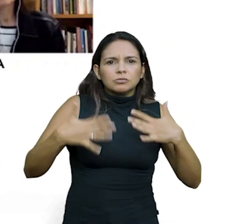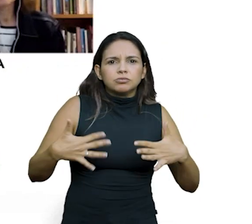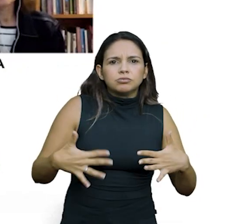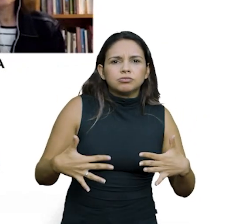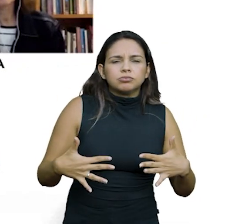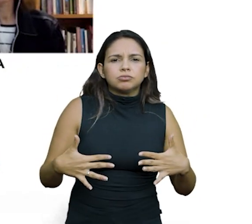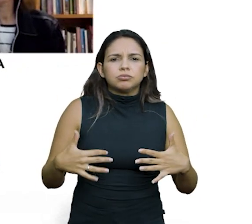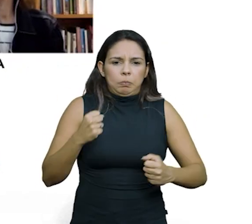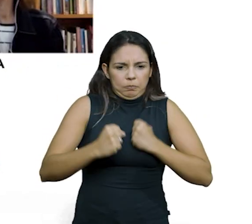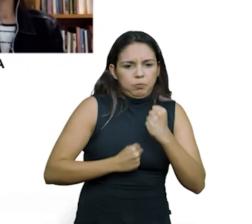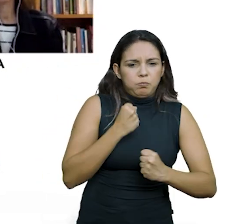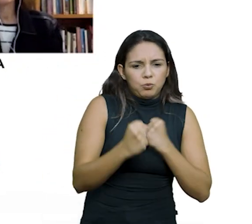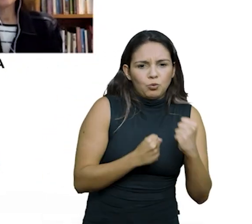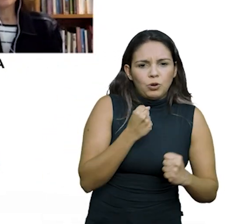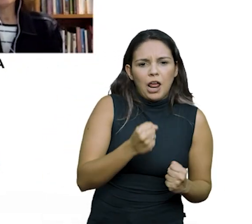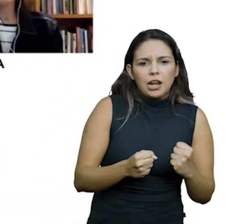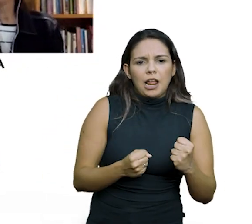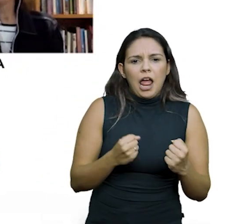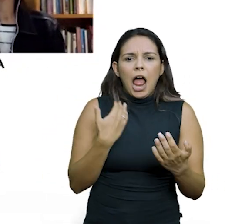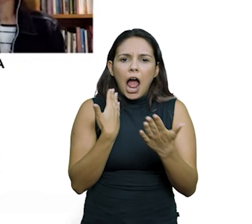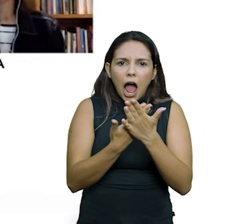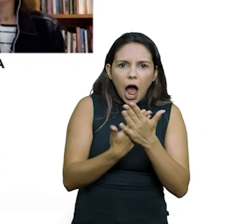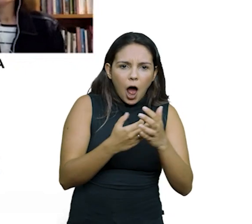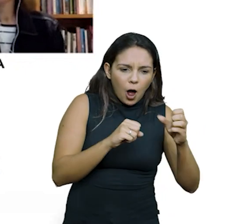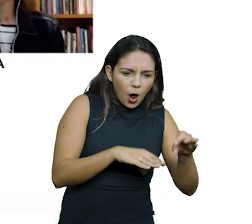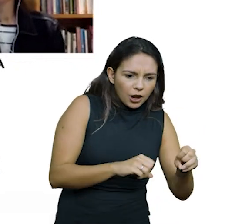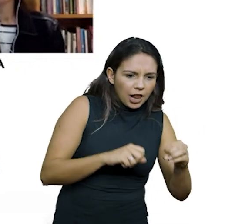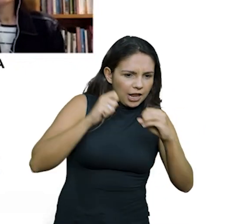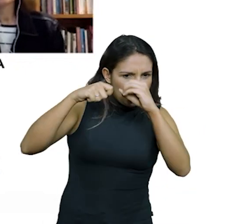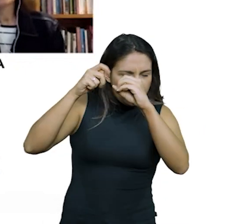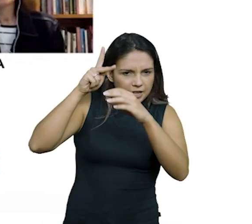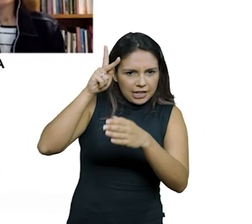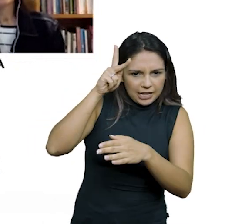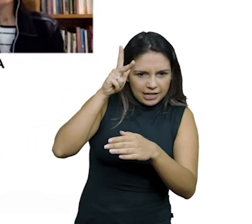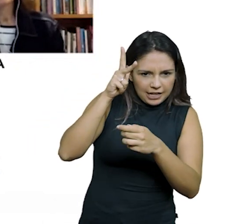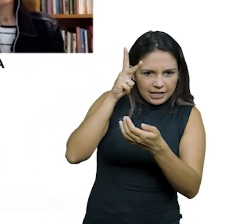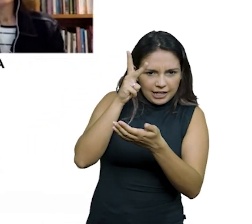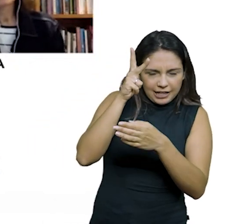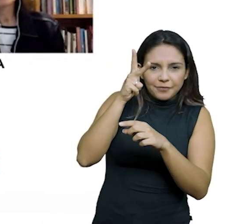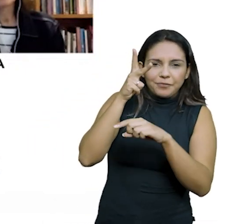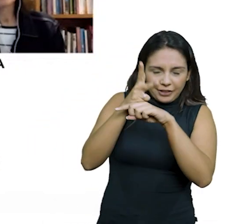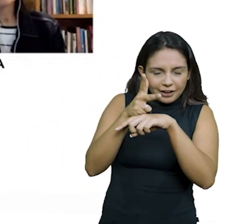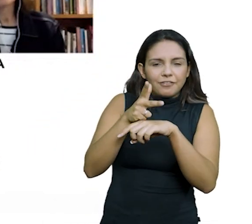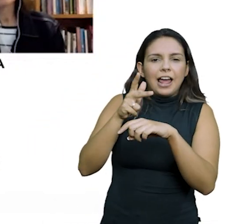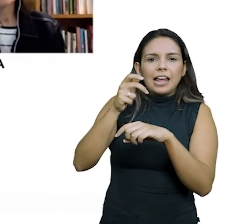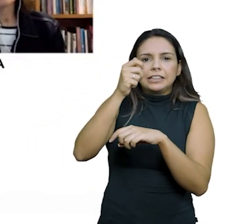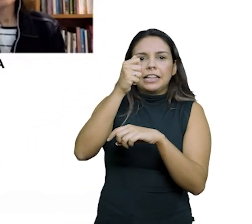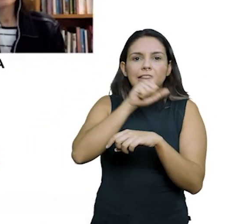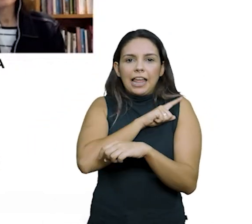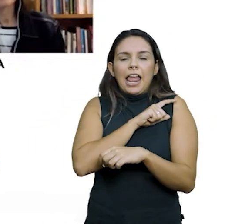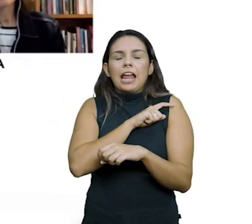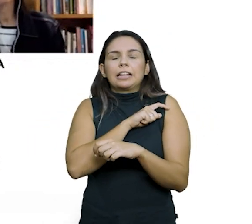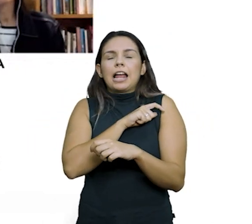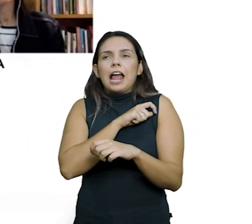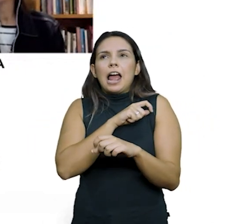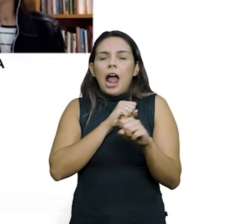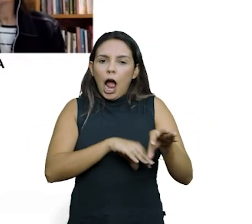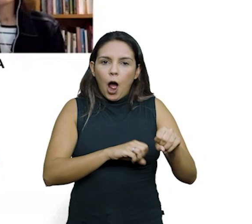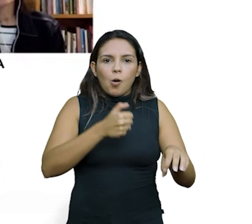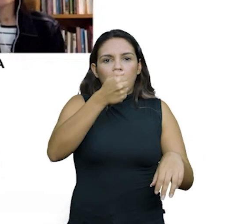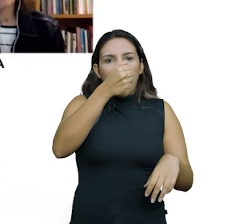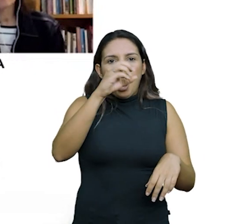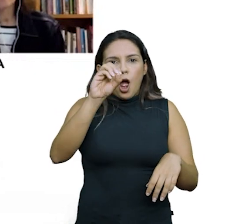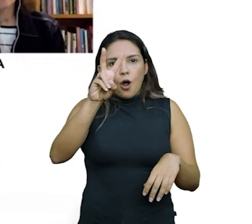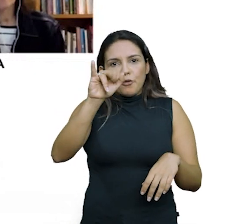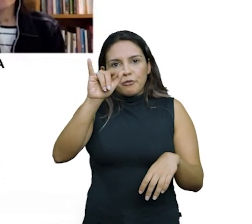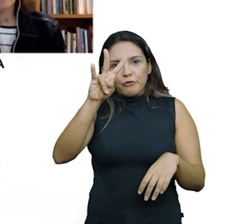correndo atrás de aula. É aula gravada, é aula ao vivo. Se perder aula ao vivo é igual perder aula na escola. Então, há um